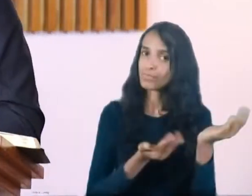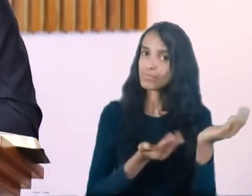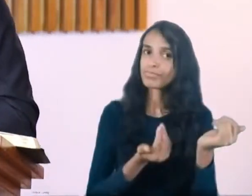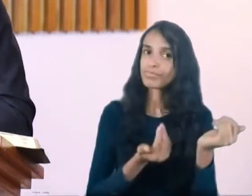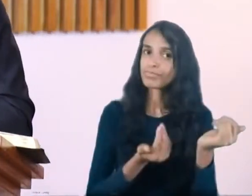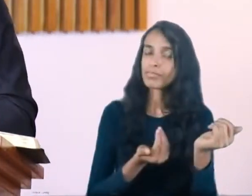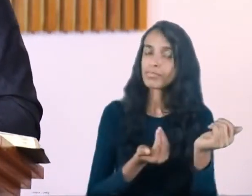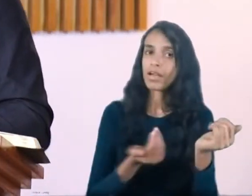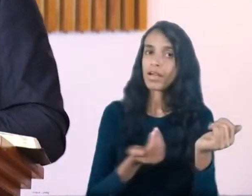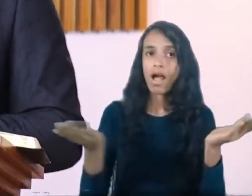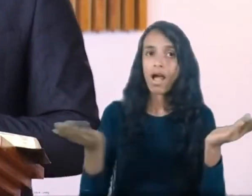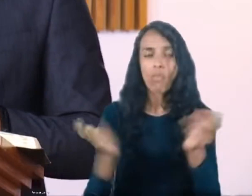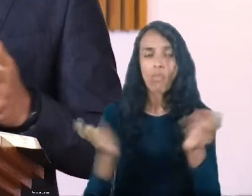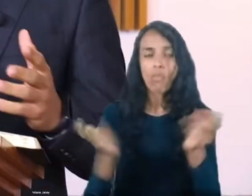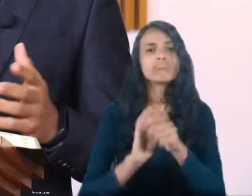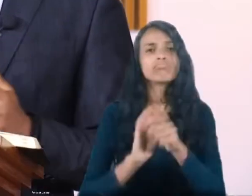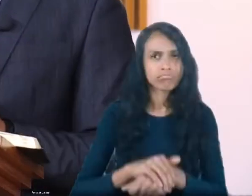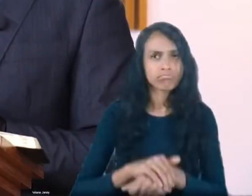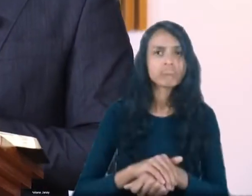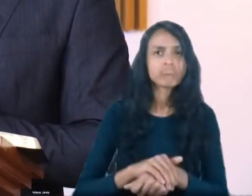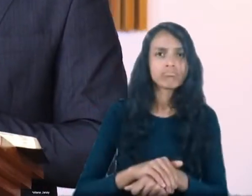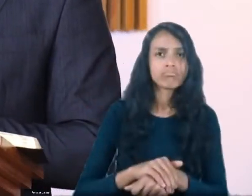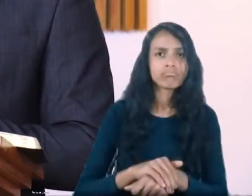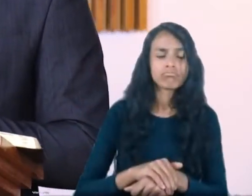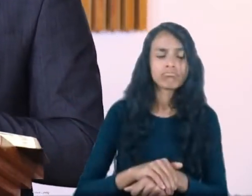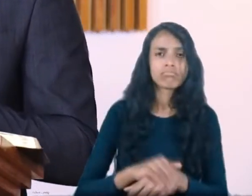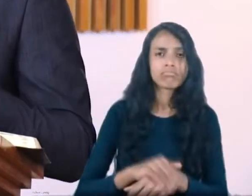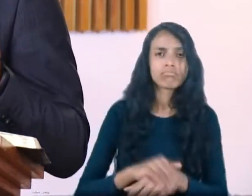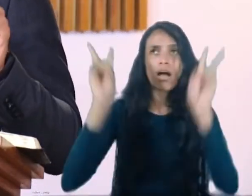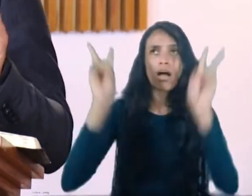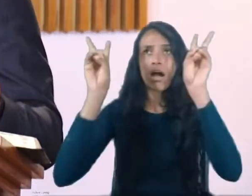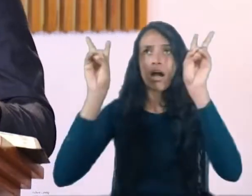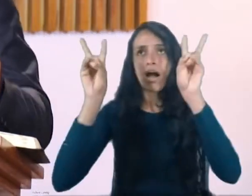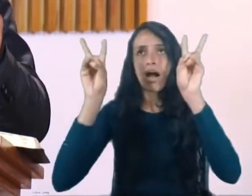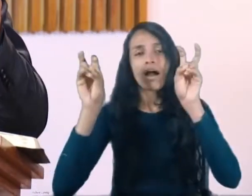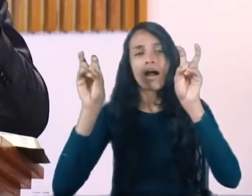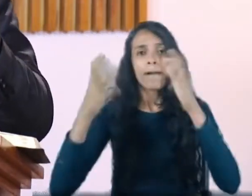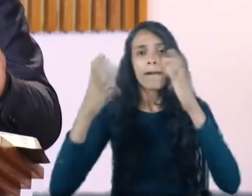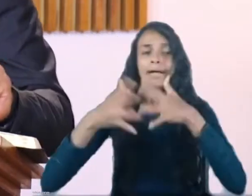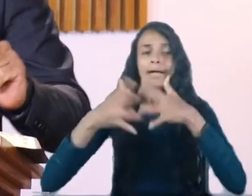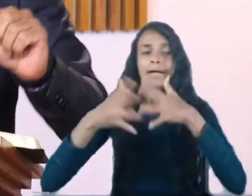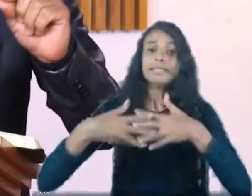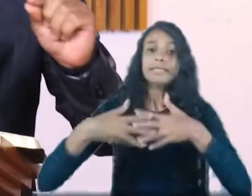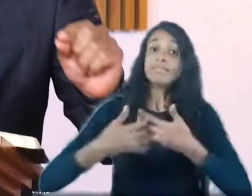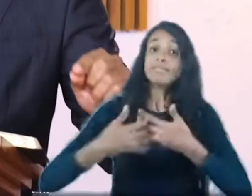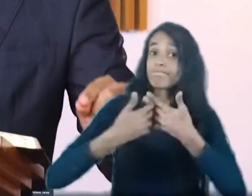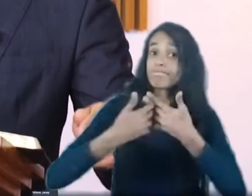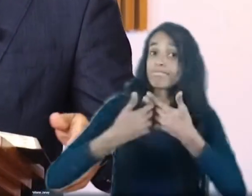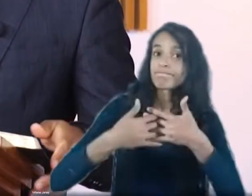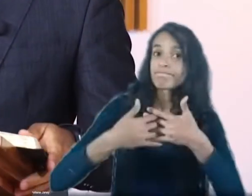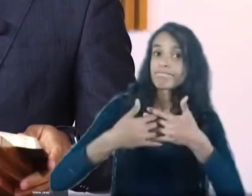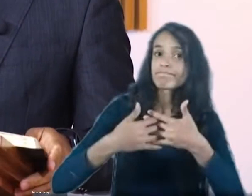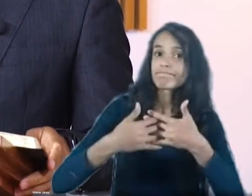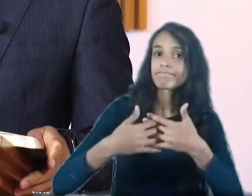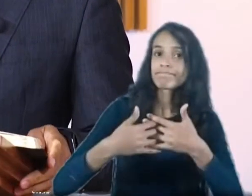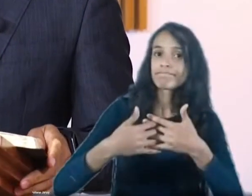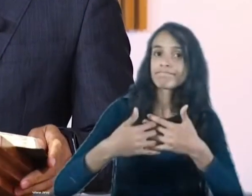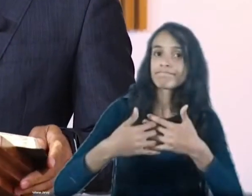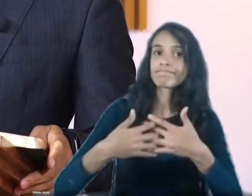proposto para a nossa reflexão é para conquistar os